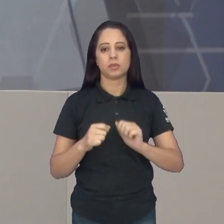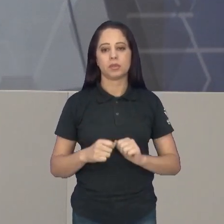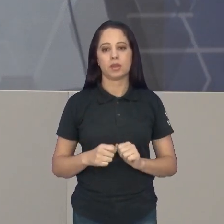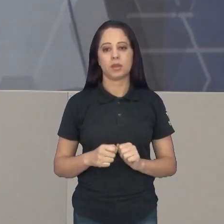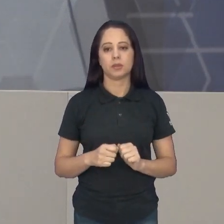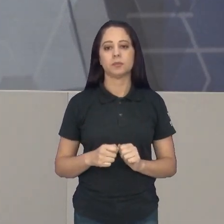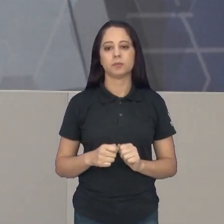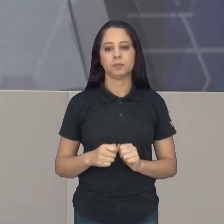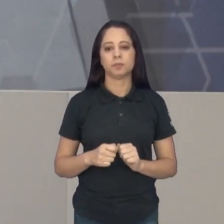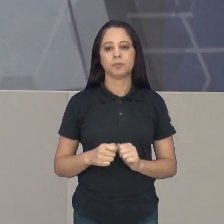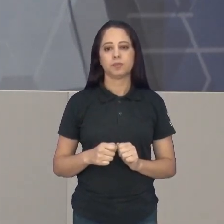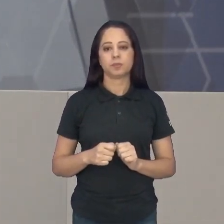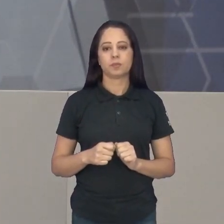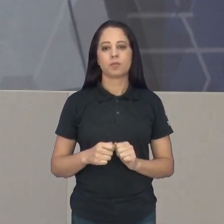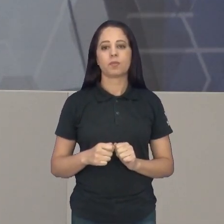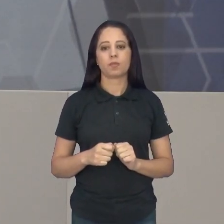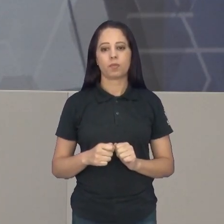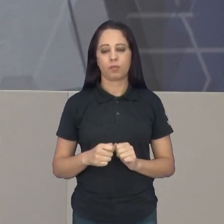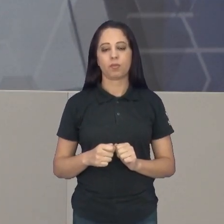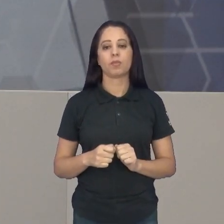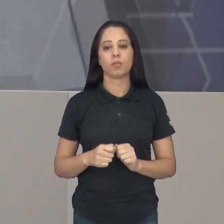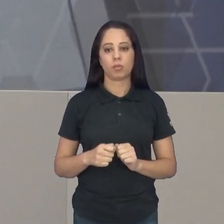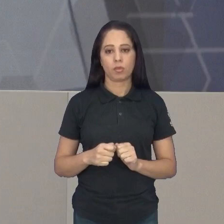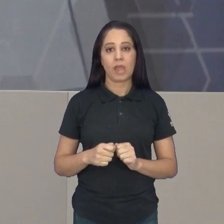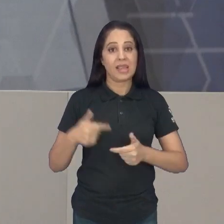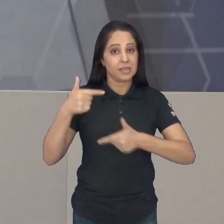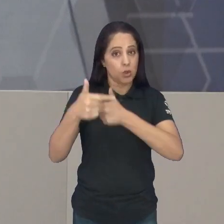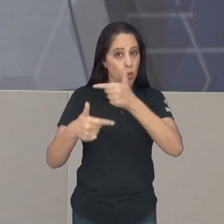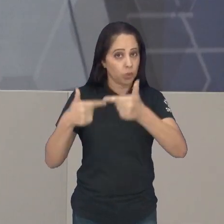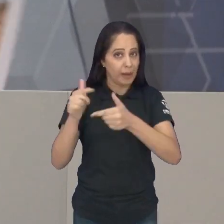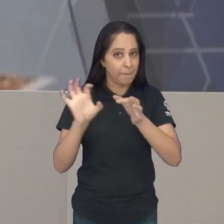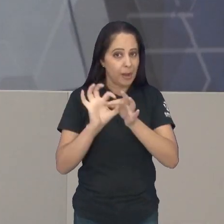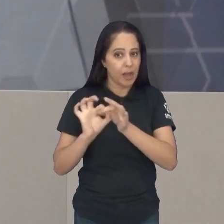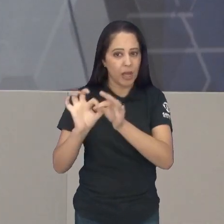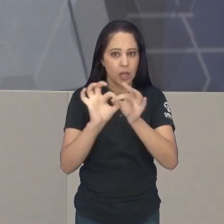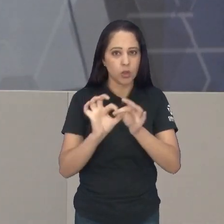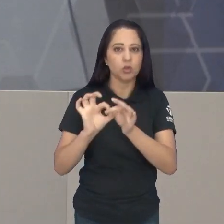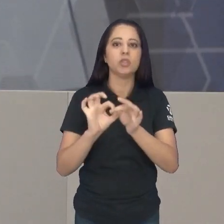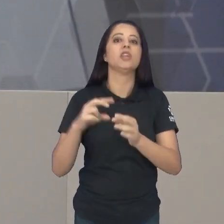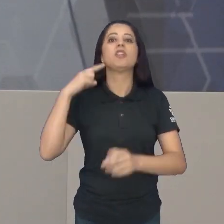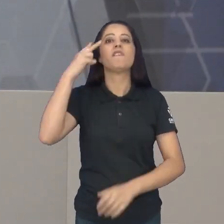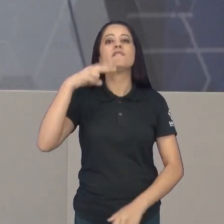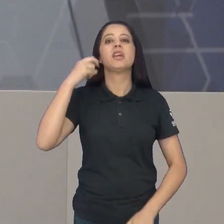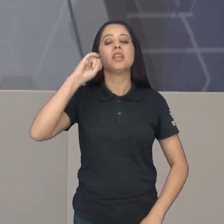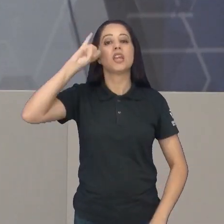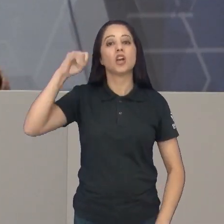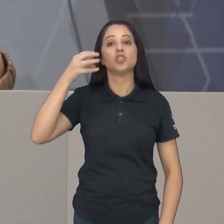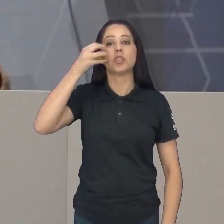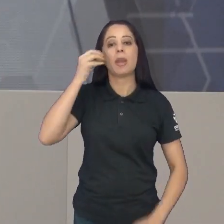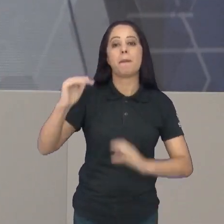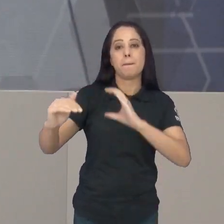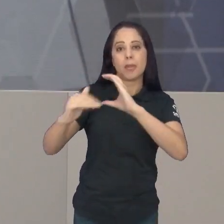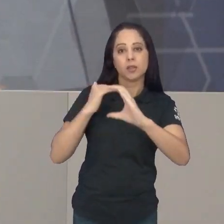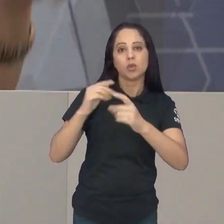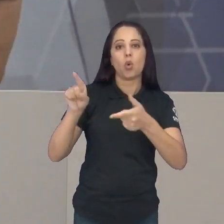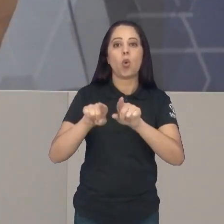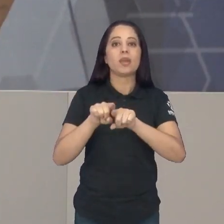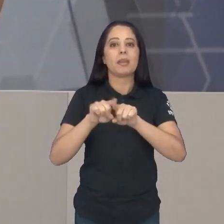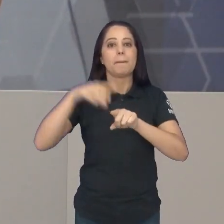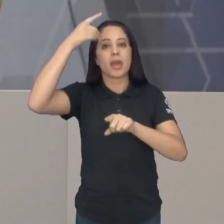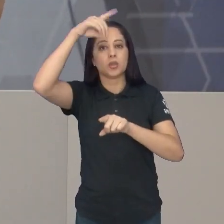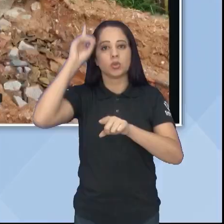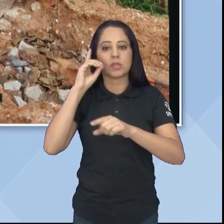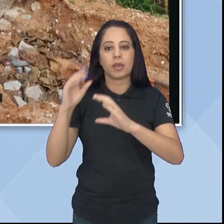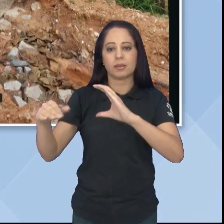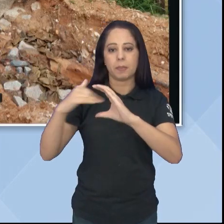eu recebi, esse trabalho foi coletivo, a vereadora Juliana Fraga me mandou, a vereadora Dulce Rita,